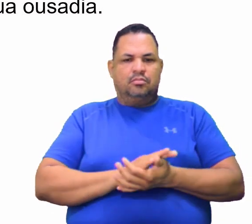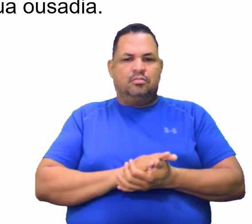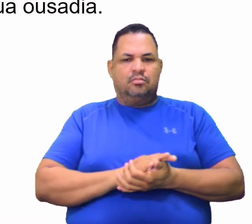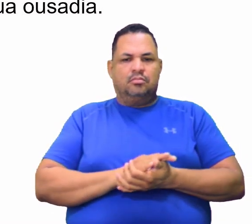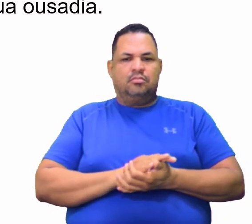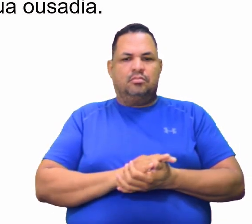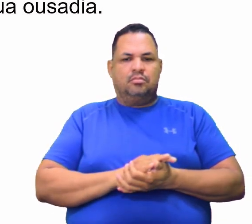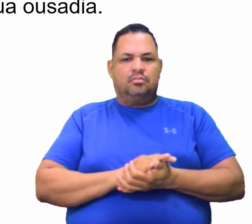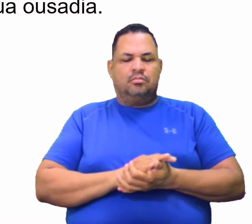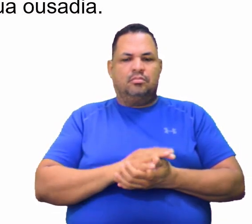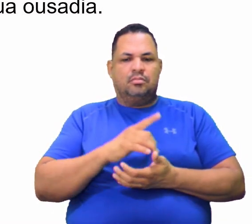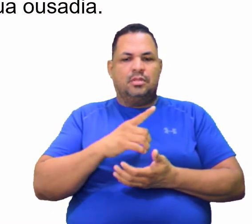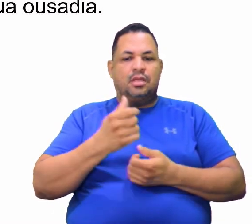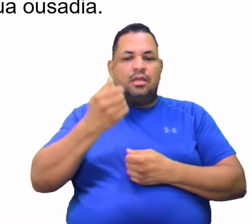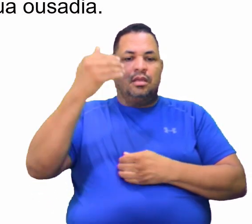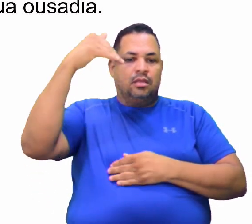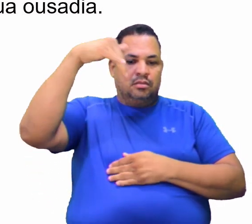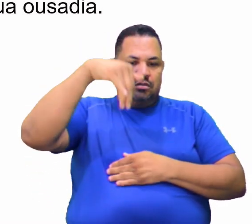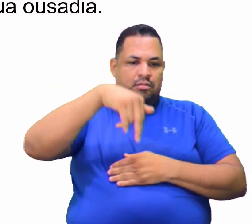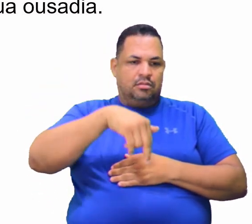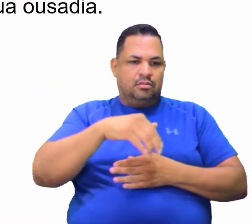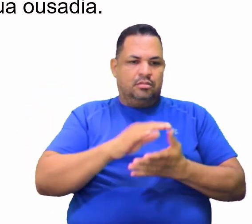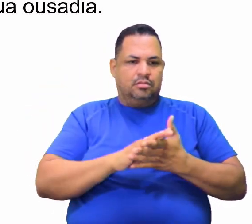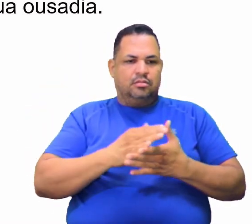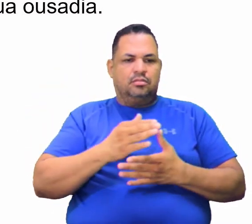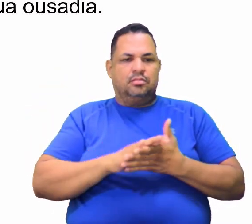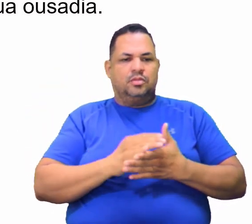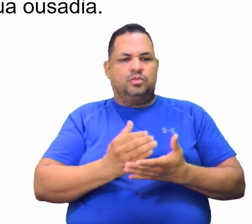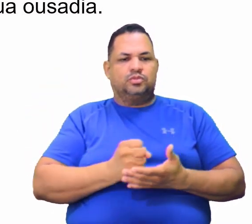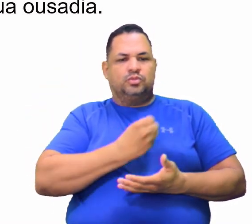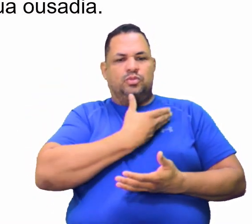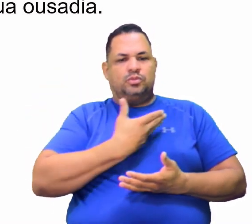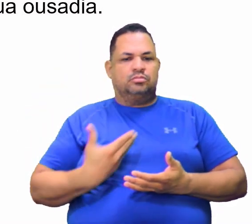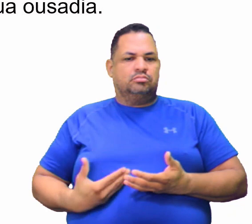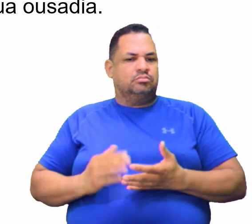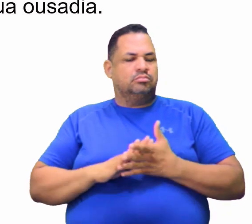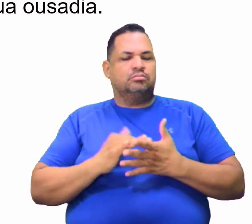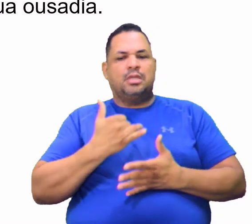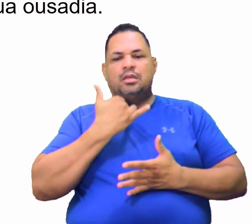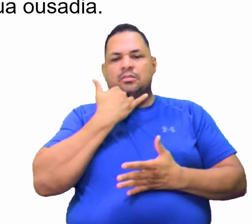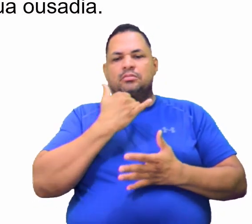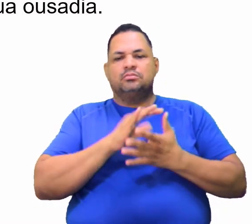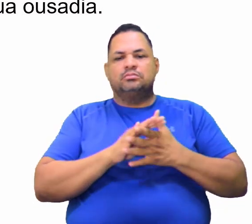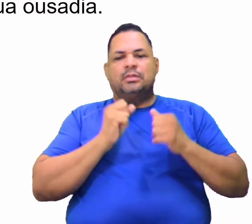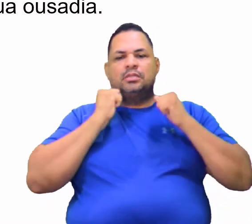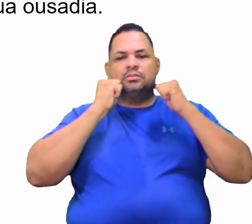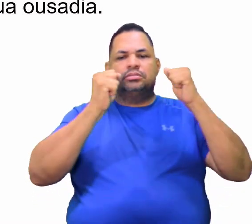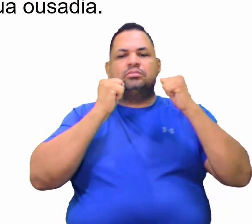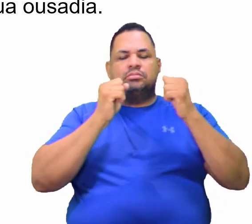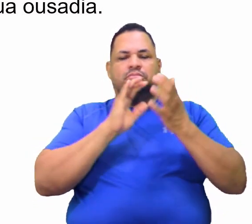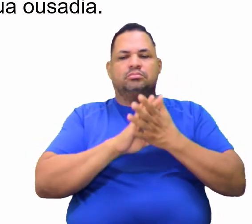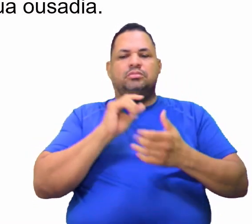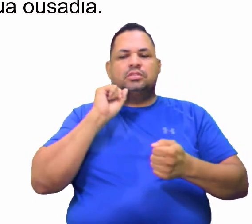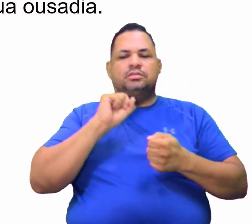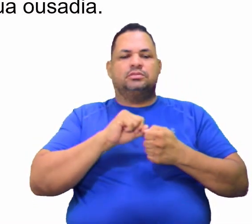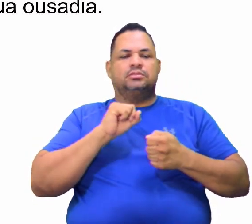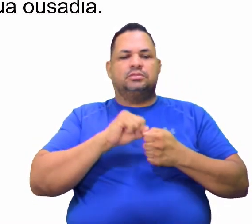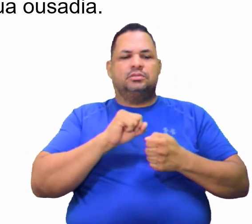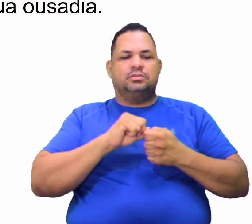lugar da queda, as autoridades não perdoaram aos grevistas a sua